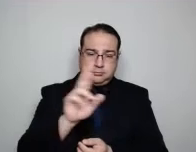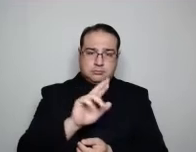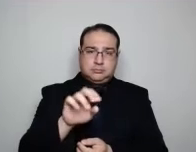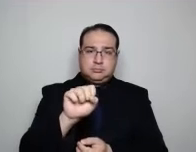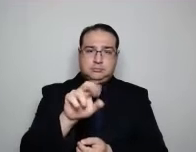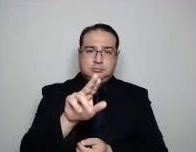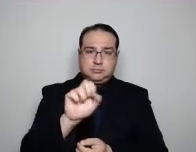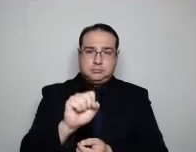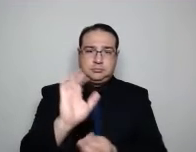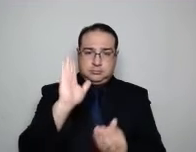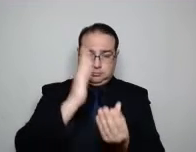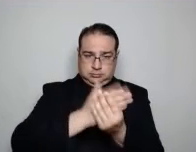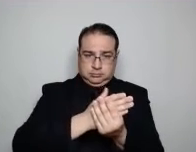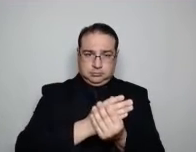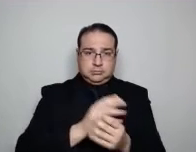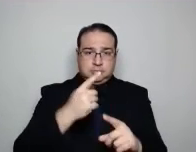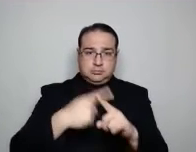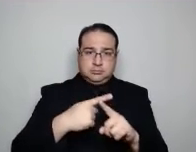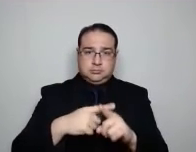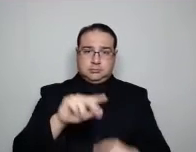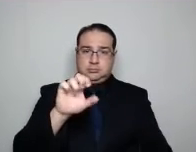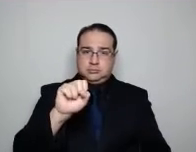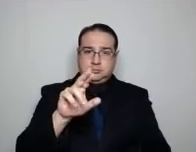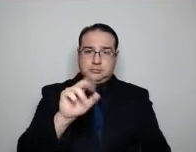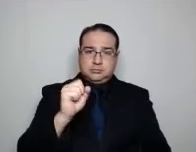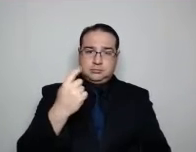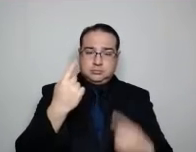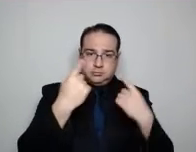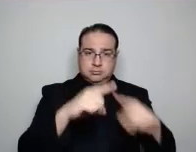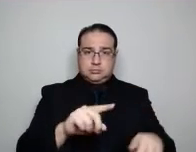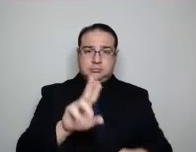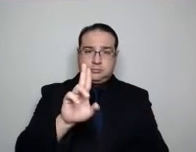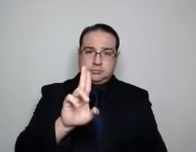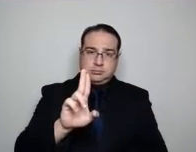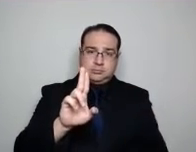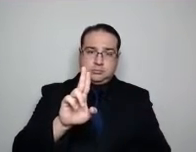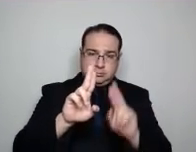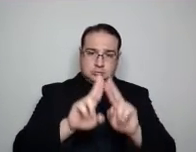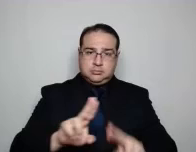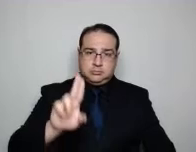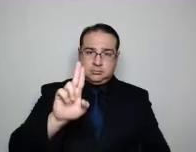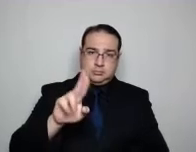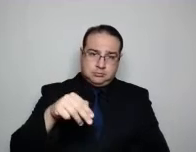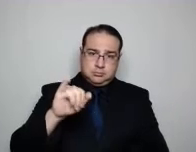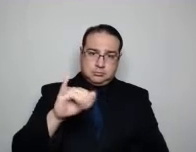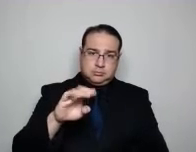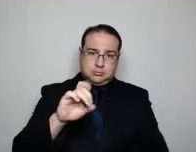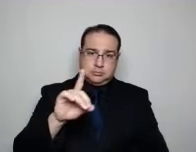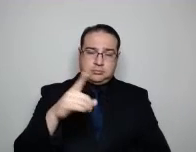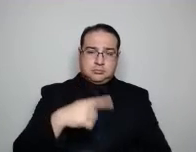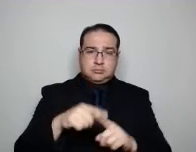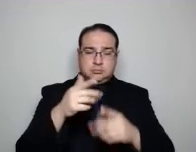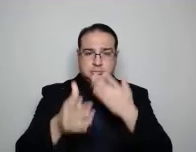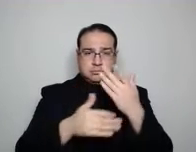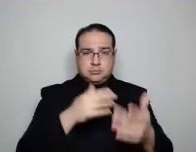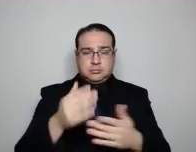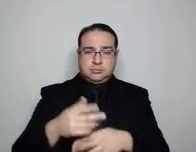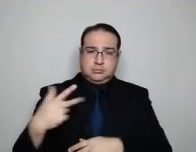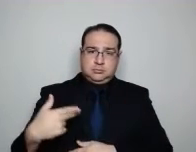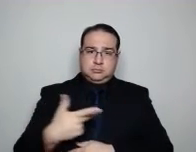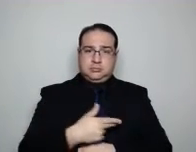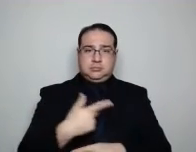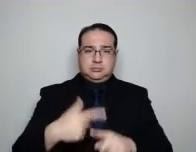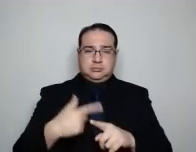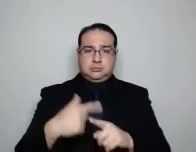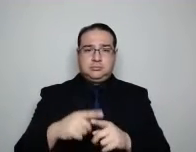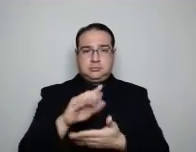processo que o SUS entrou contra a Unimed de lá, justamente pelos tratamentos, procedimentos, cirurgias, medicamentos que estavam sendo